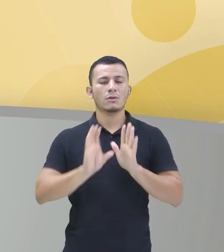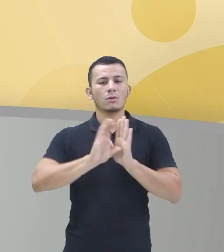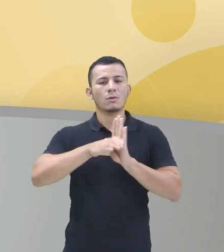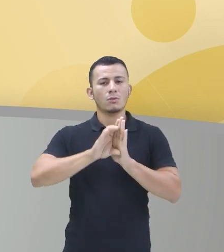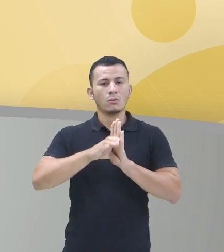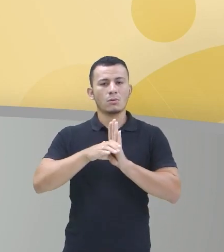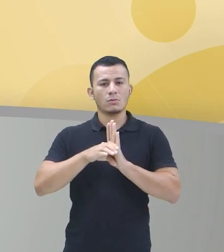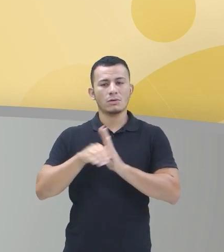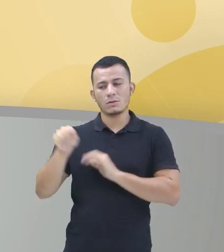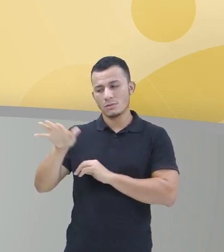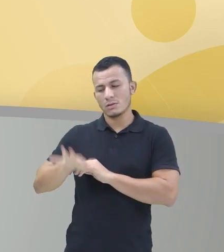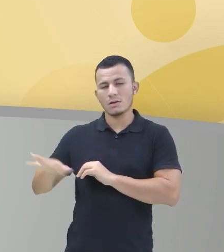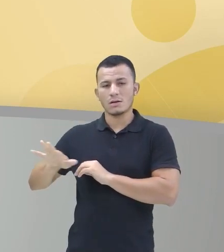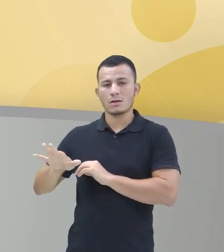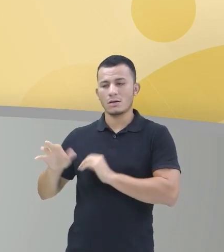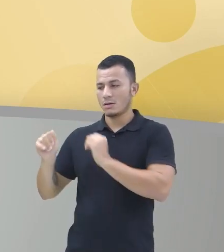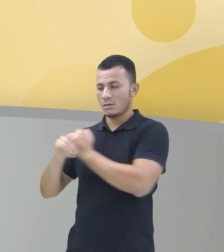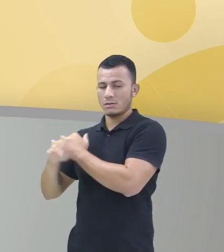conceito de espaço urbano.